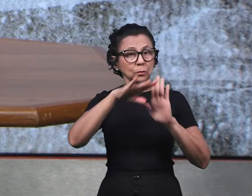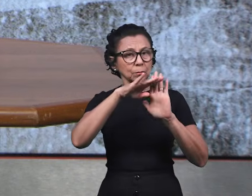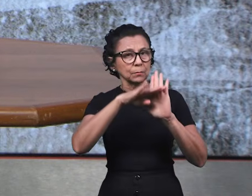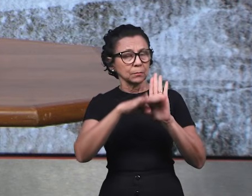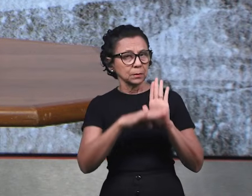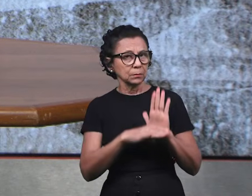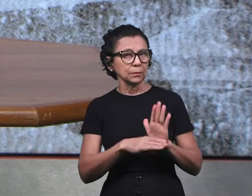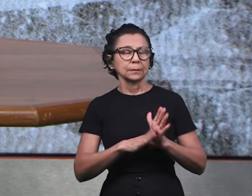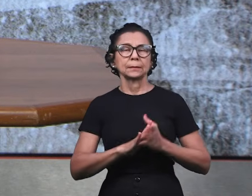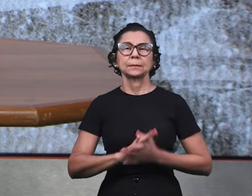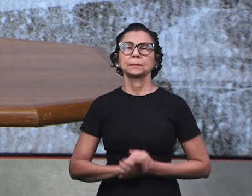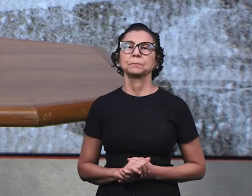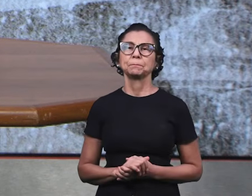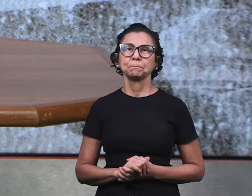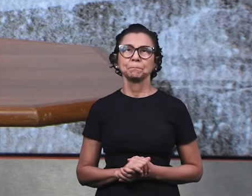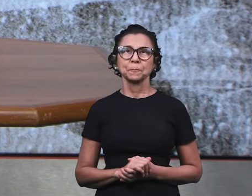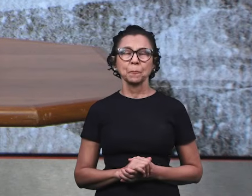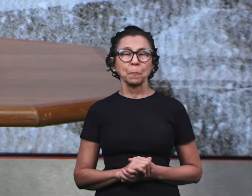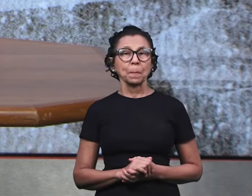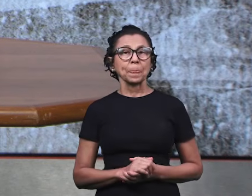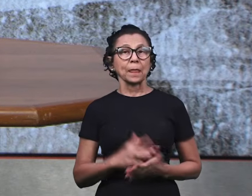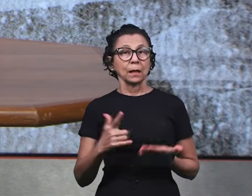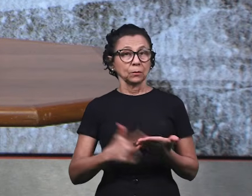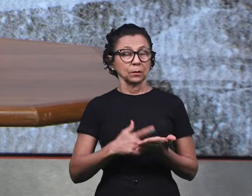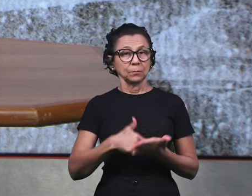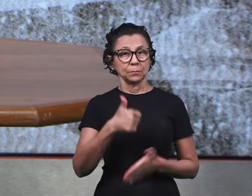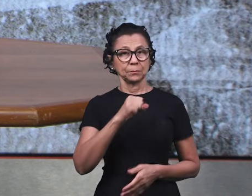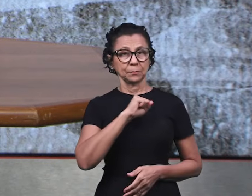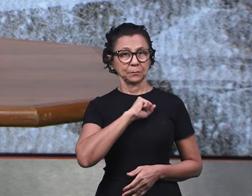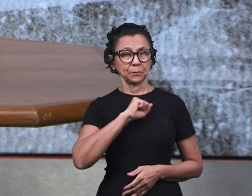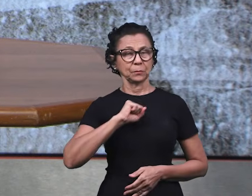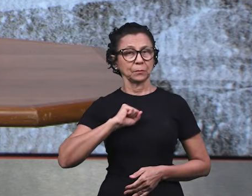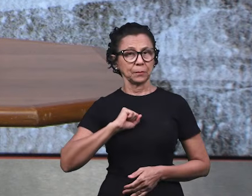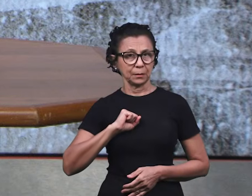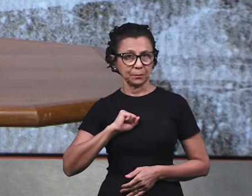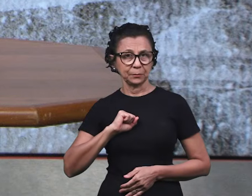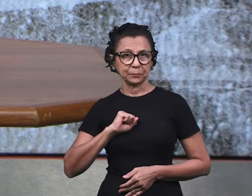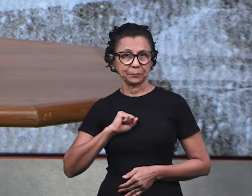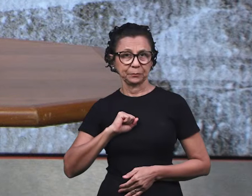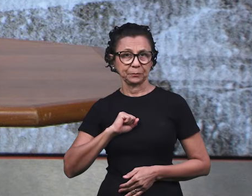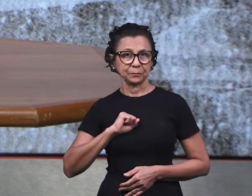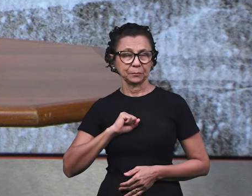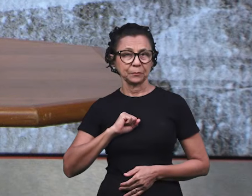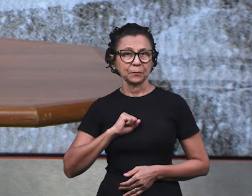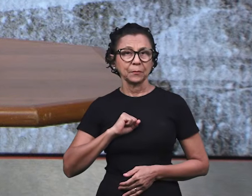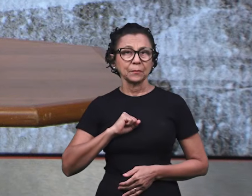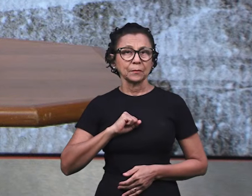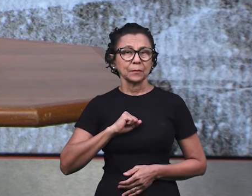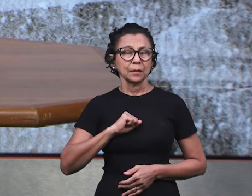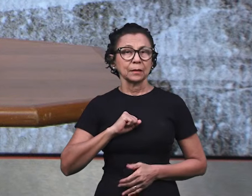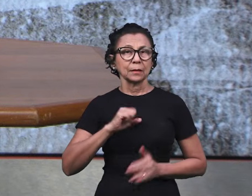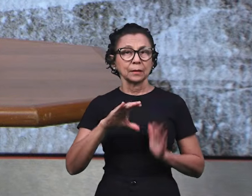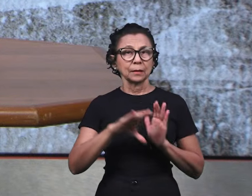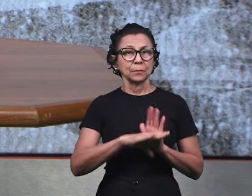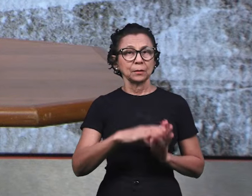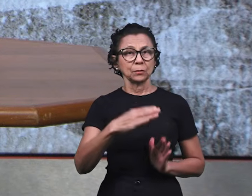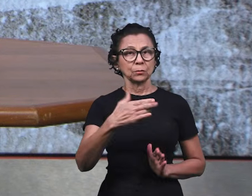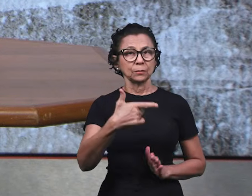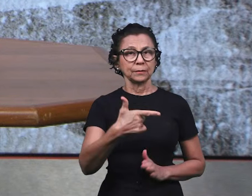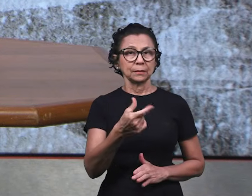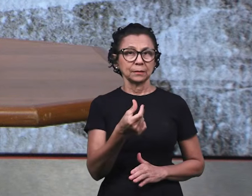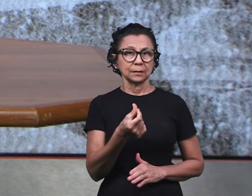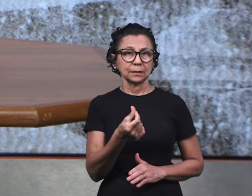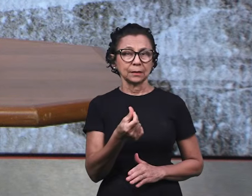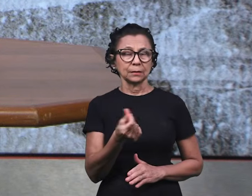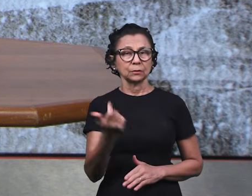nossa Bíblia, estamos em 1 Samuel. E hoje nós vamos ler o capítulo 26.